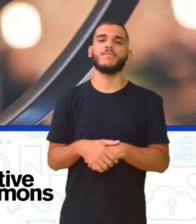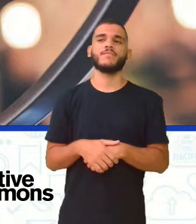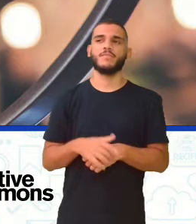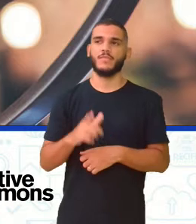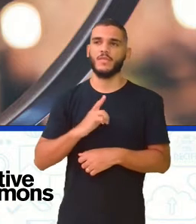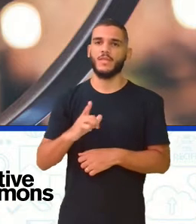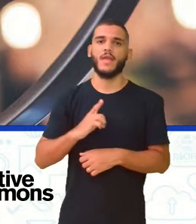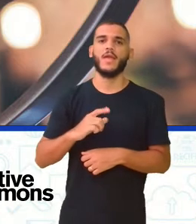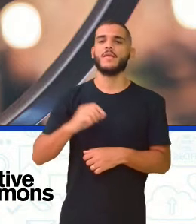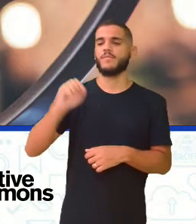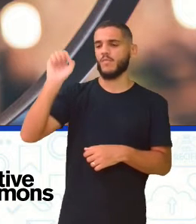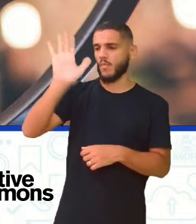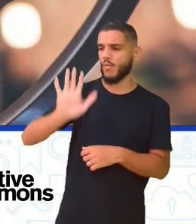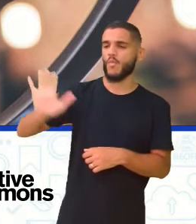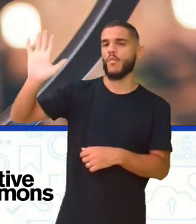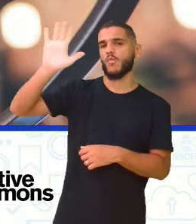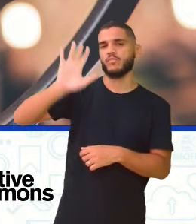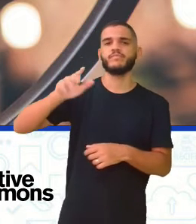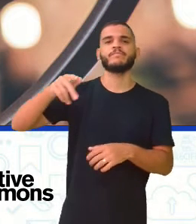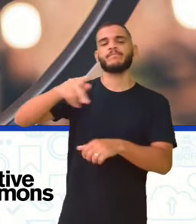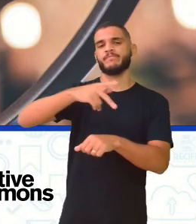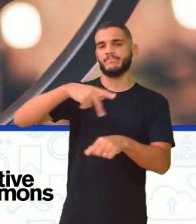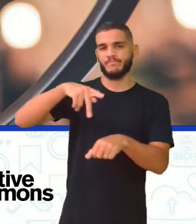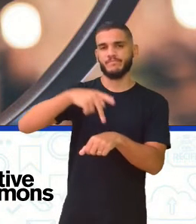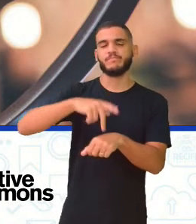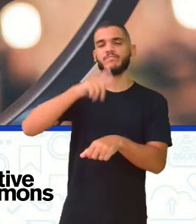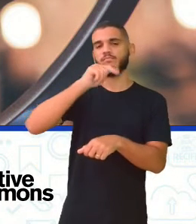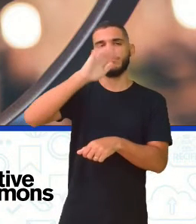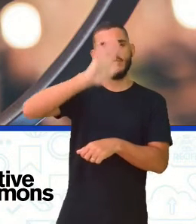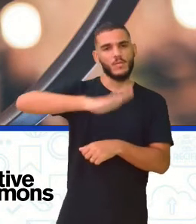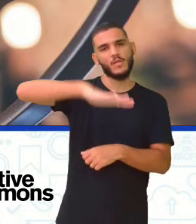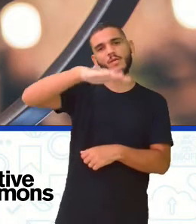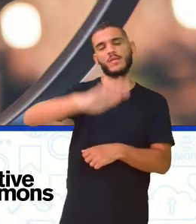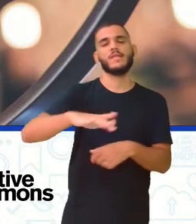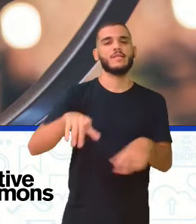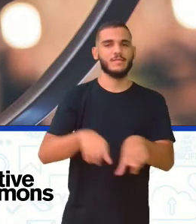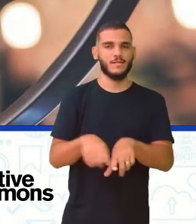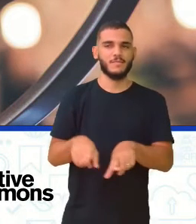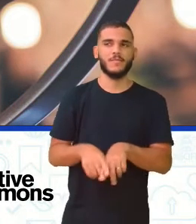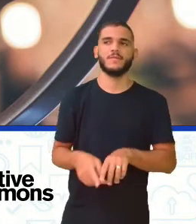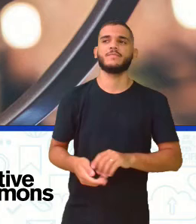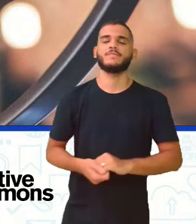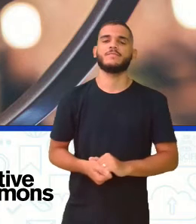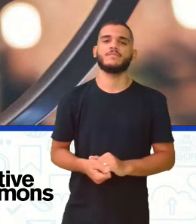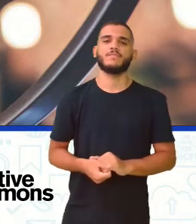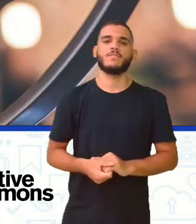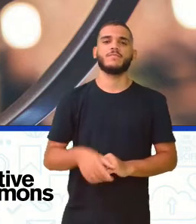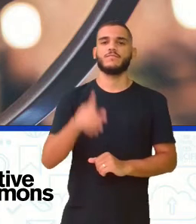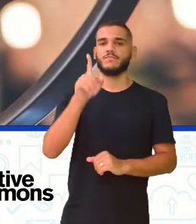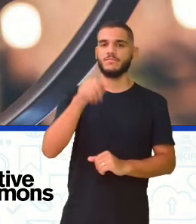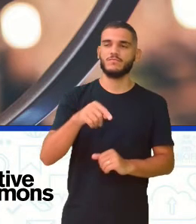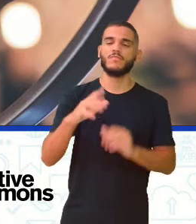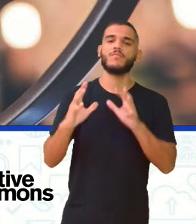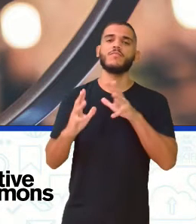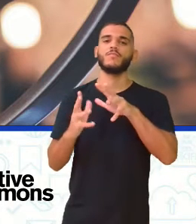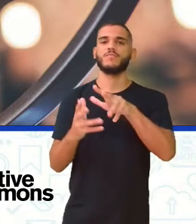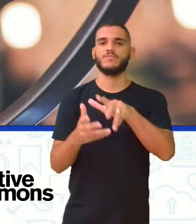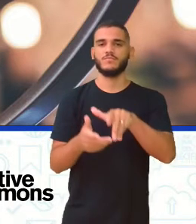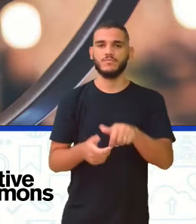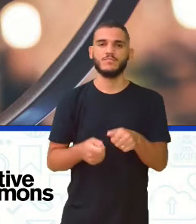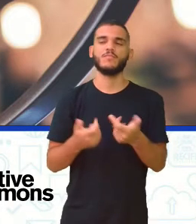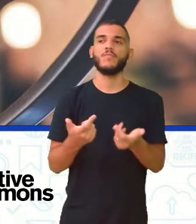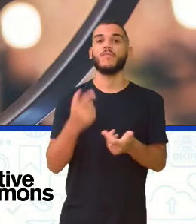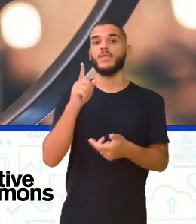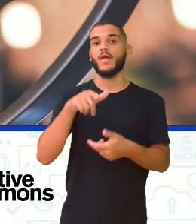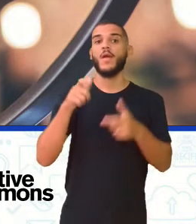os continentes, os países, os oceanos. É justamente o nosso globo terrestre, o nosso